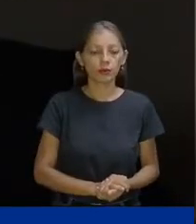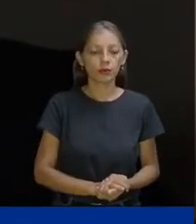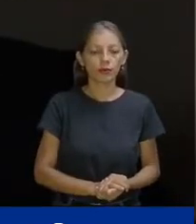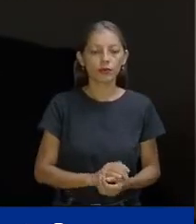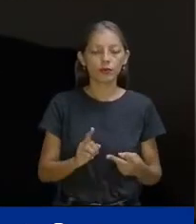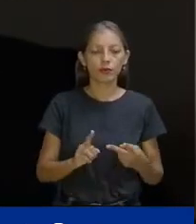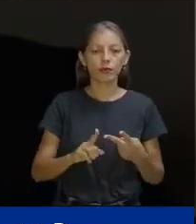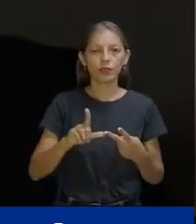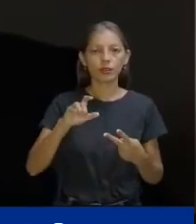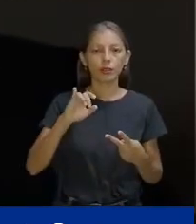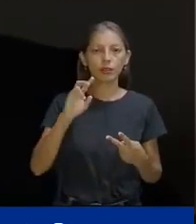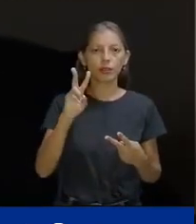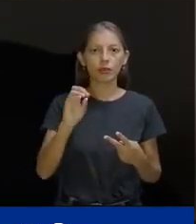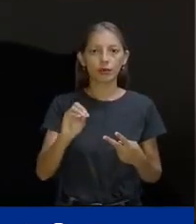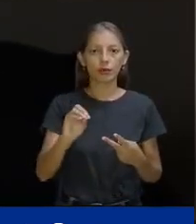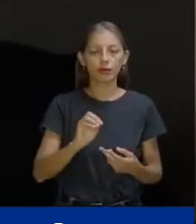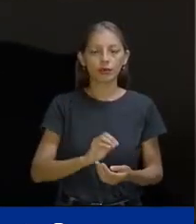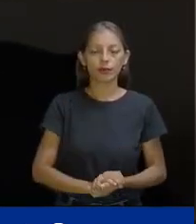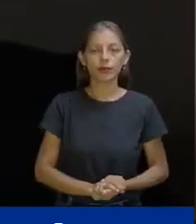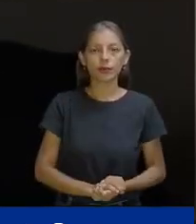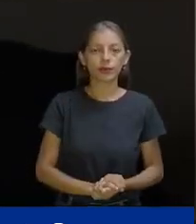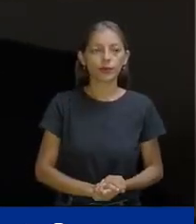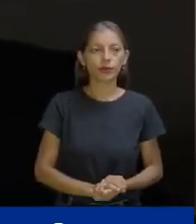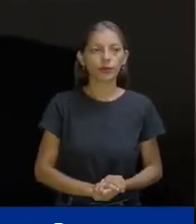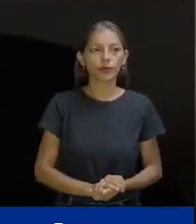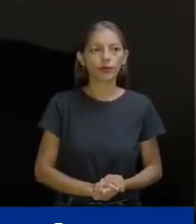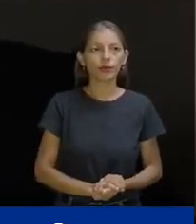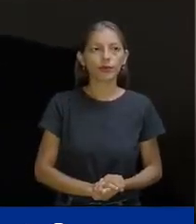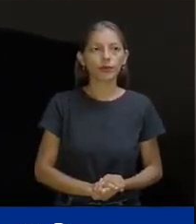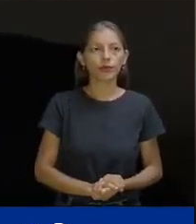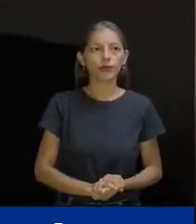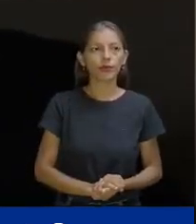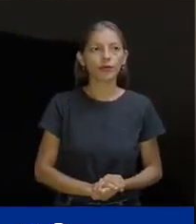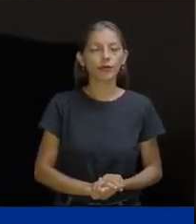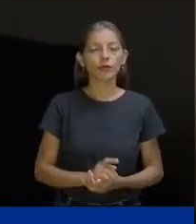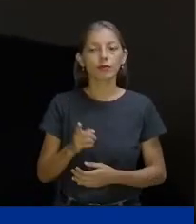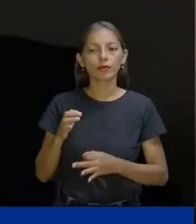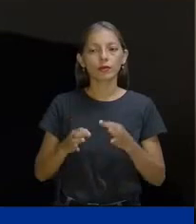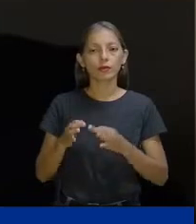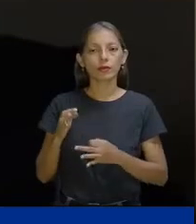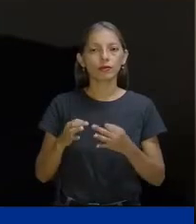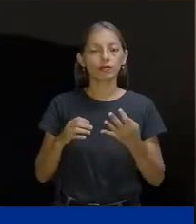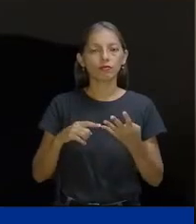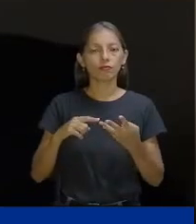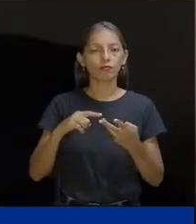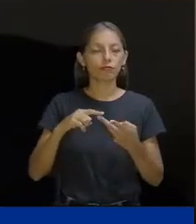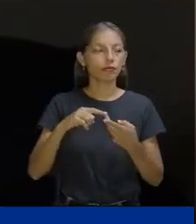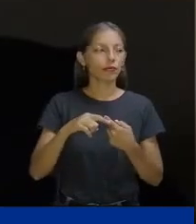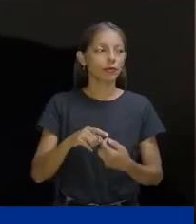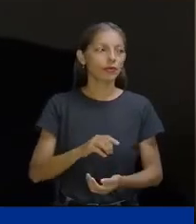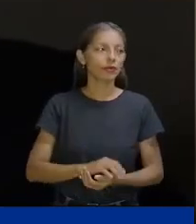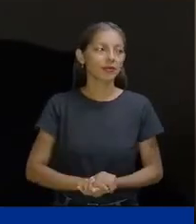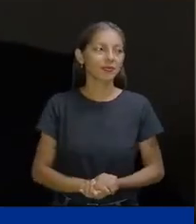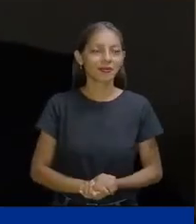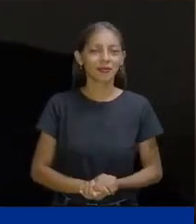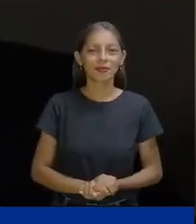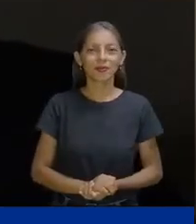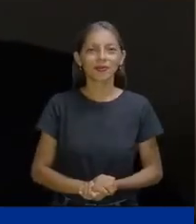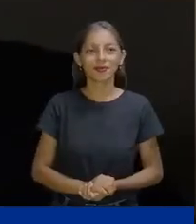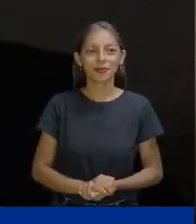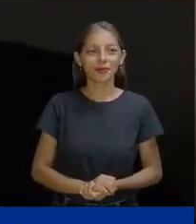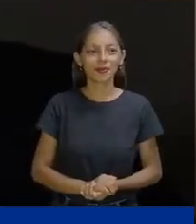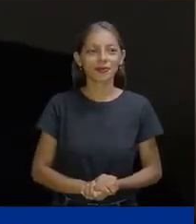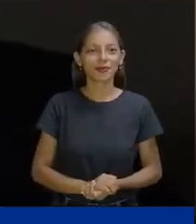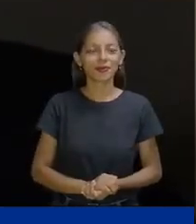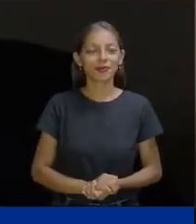dos Santos. Comporão como vogais a turma, junto com a relatora, os juízes Rivaldo Valente, Carmo Antônio, Anselmo Gonçalves,